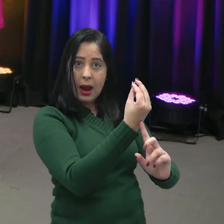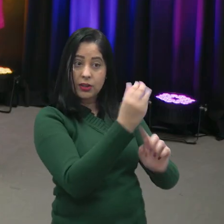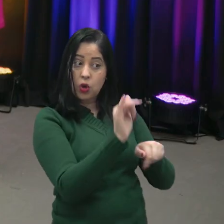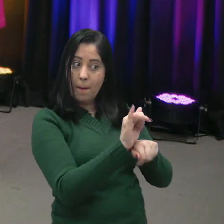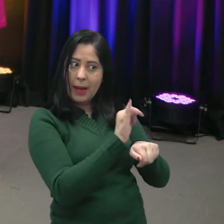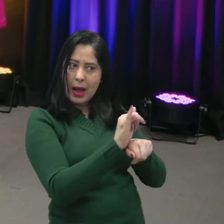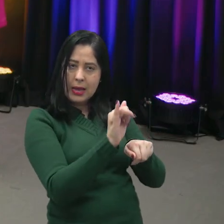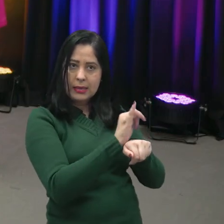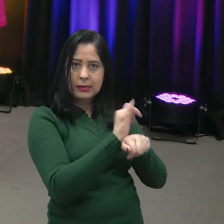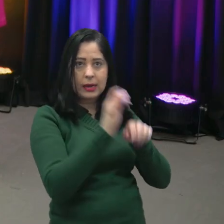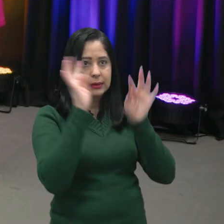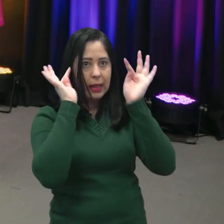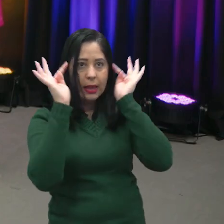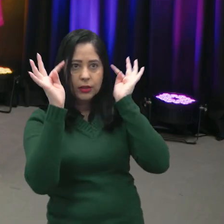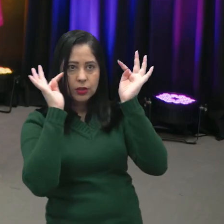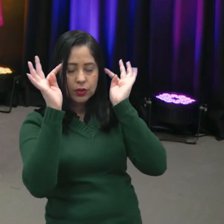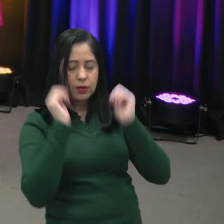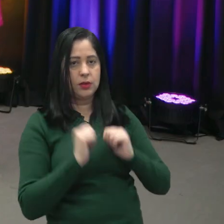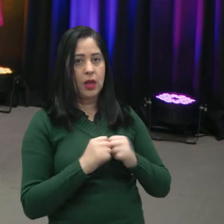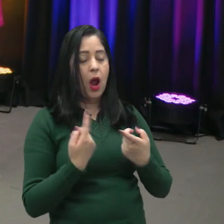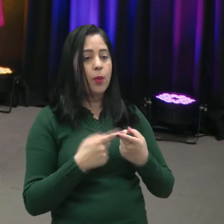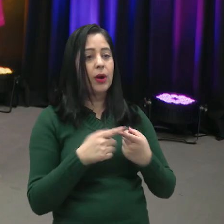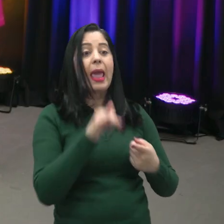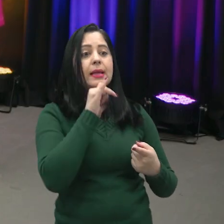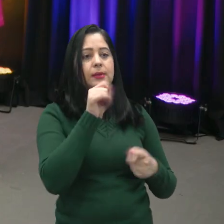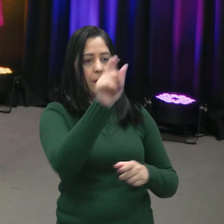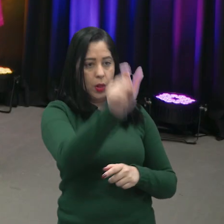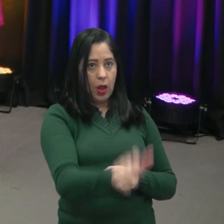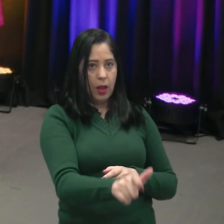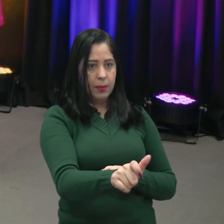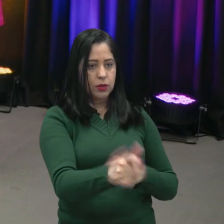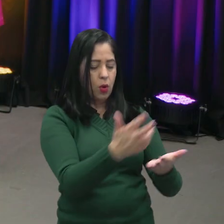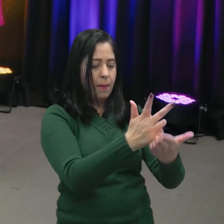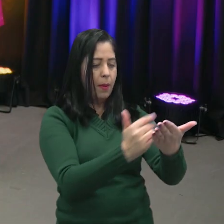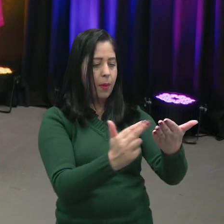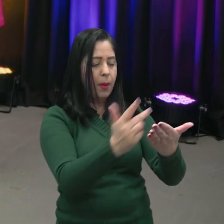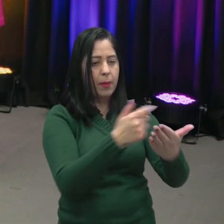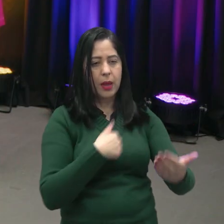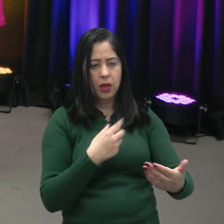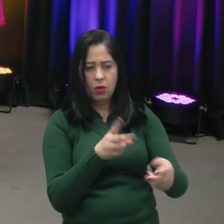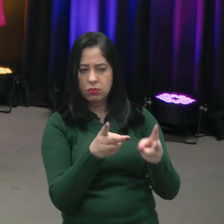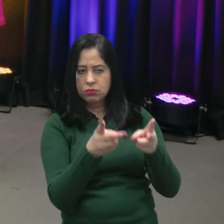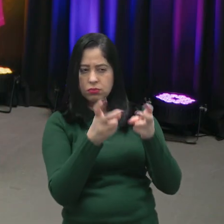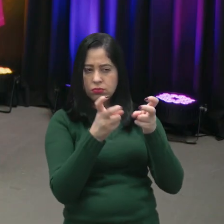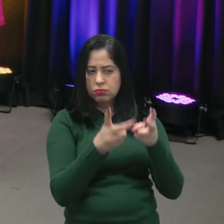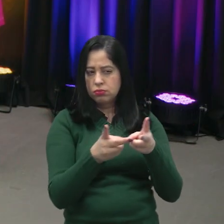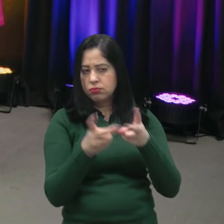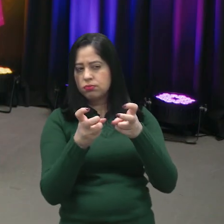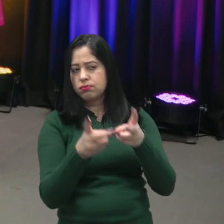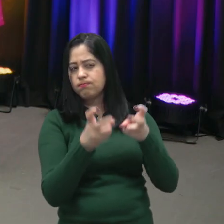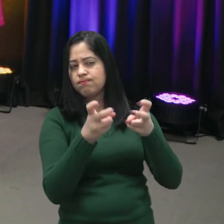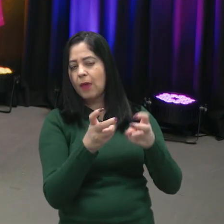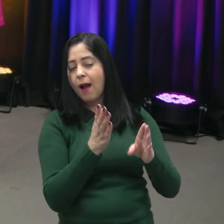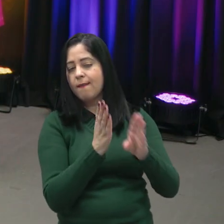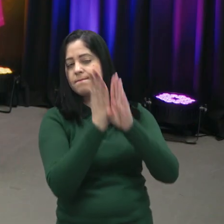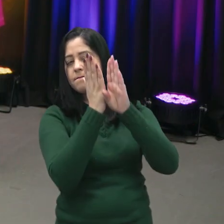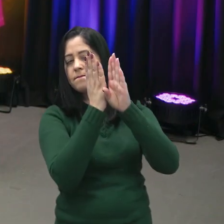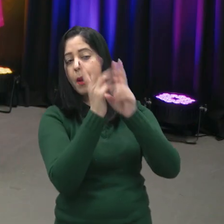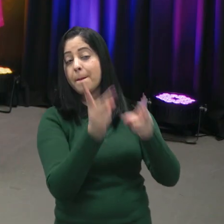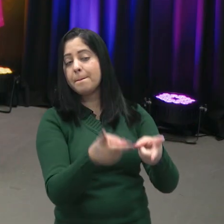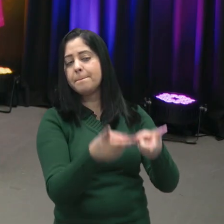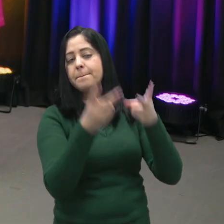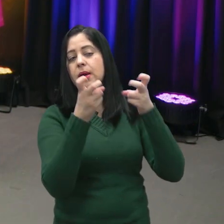por meio do fazer artístico que nós vamos abordar os conteúdos que são ali trazidos